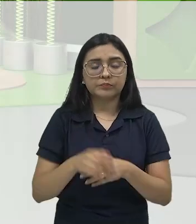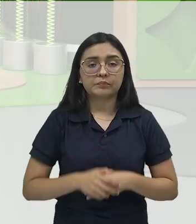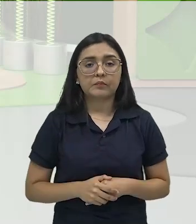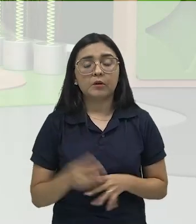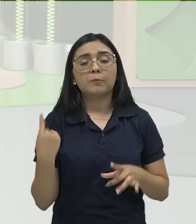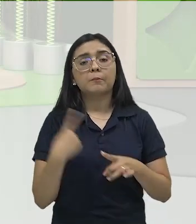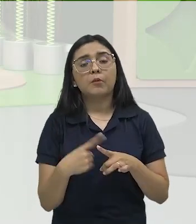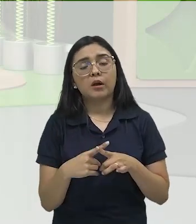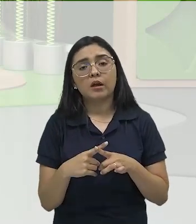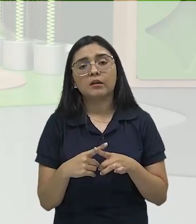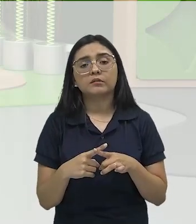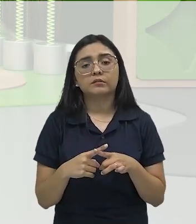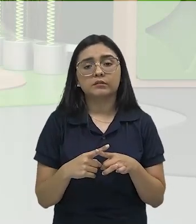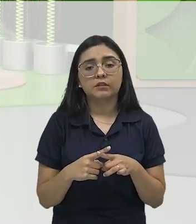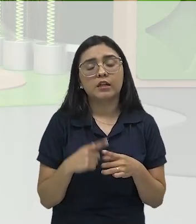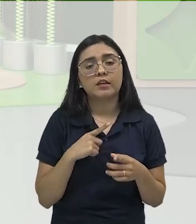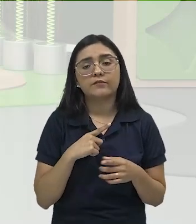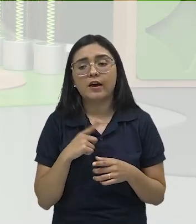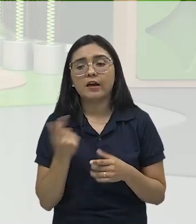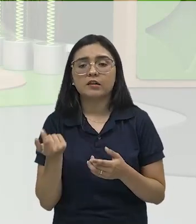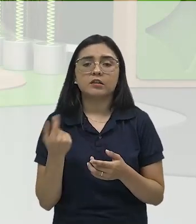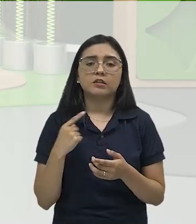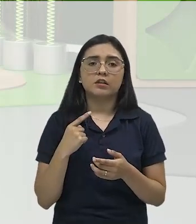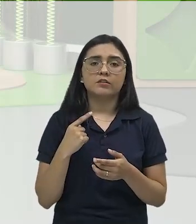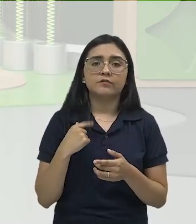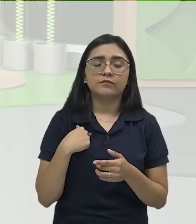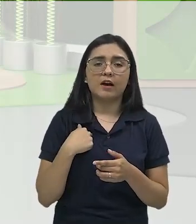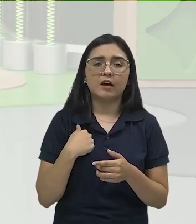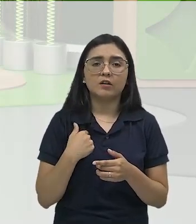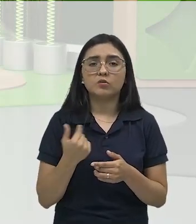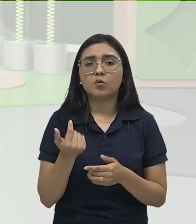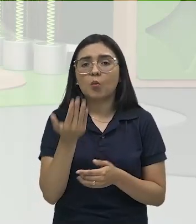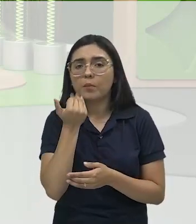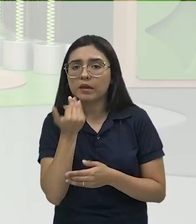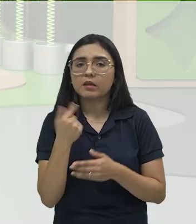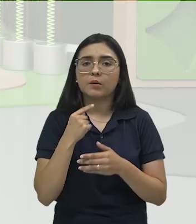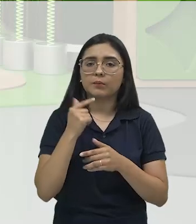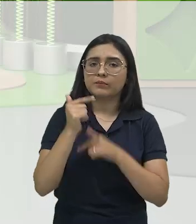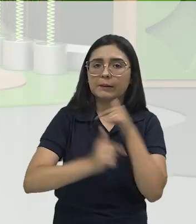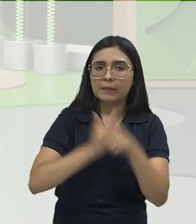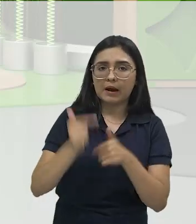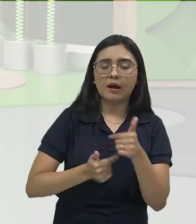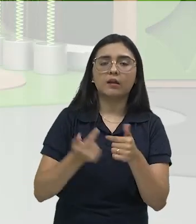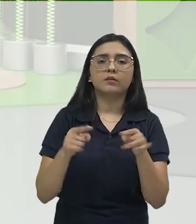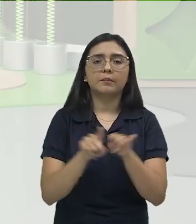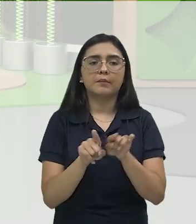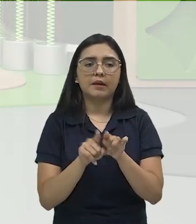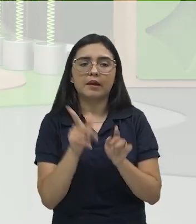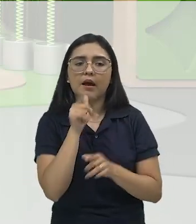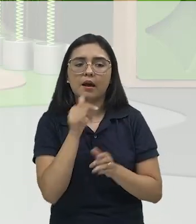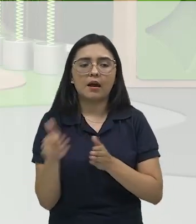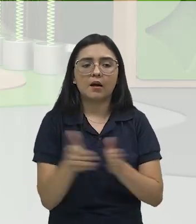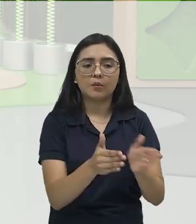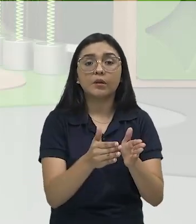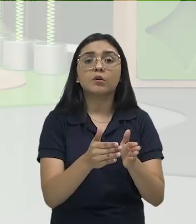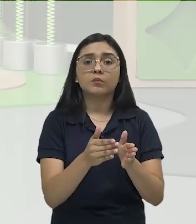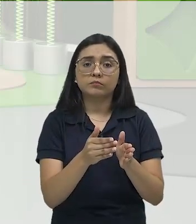Porque é de lá que ele tira o trabalho dele, é de lá que ele tira o alimento dele, é da água do rio que vai